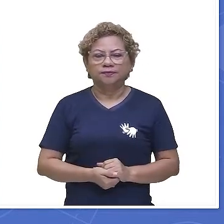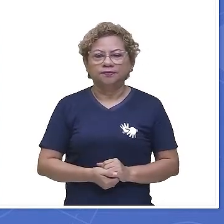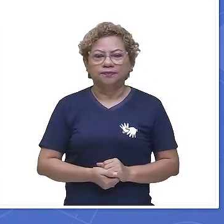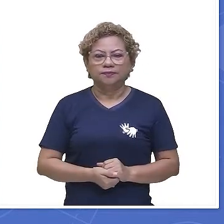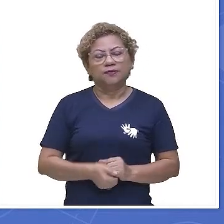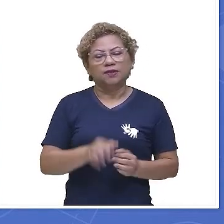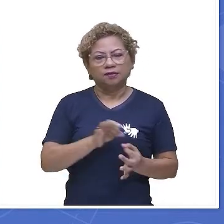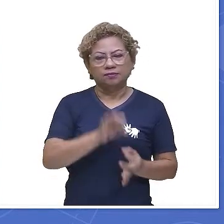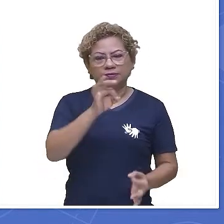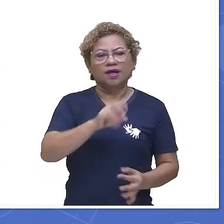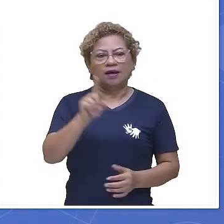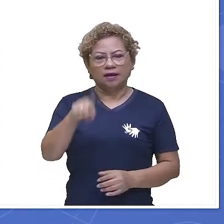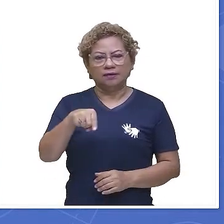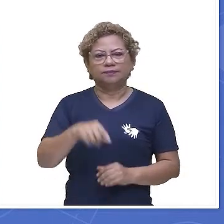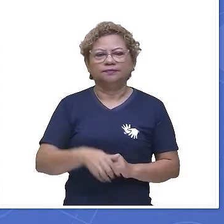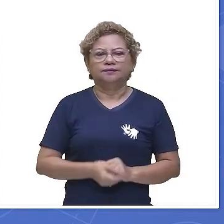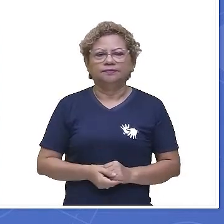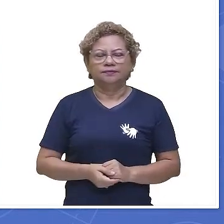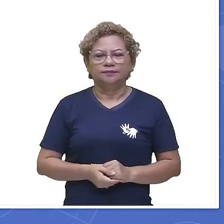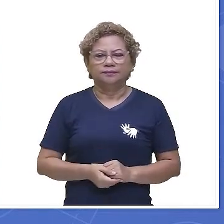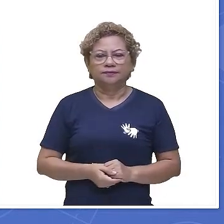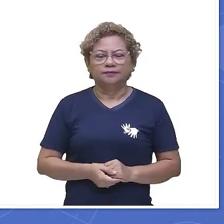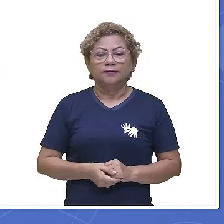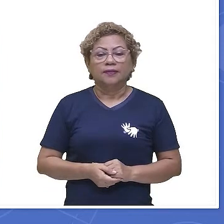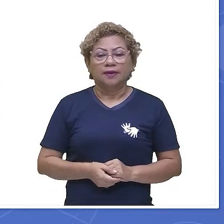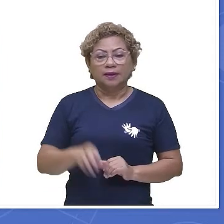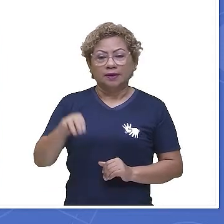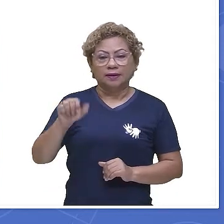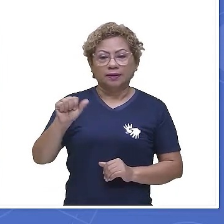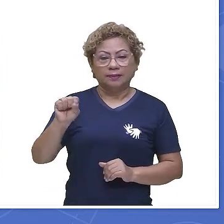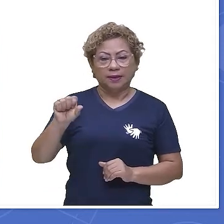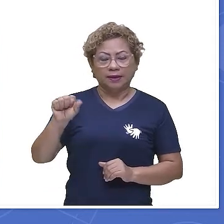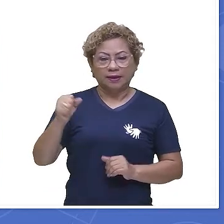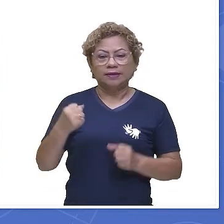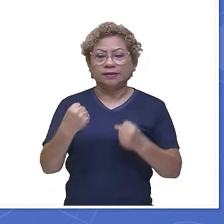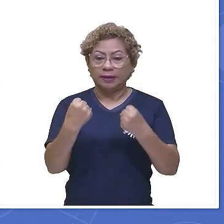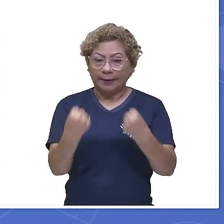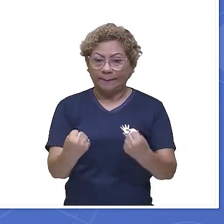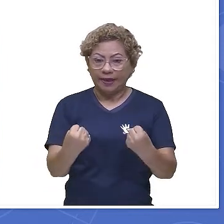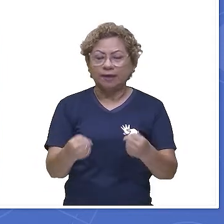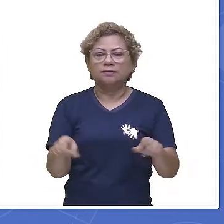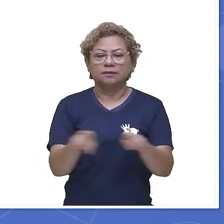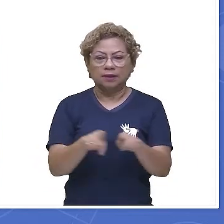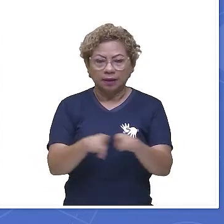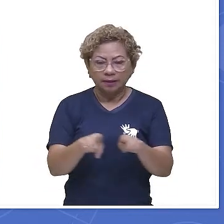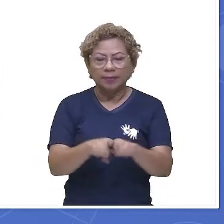comprimento é uma grandeza. A massa também é uma grandeza. Por quê? Porque eu